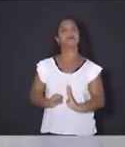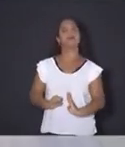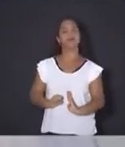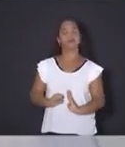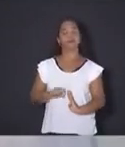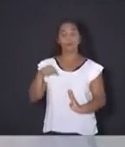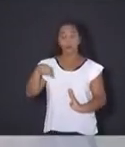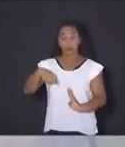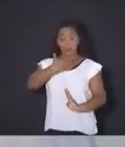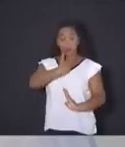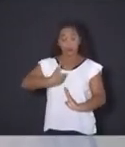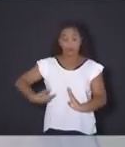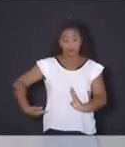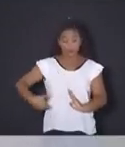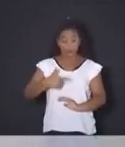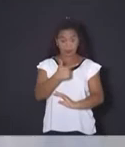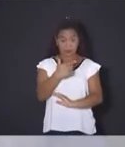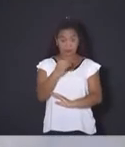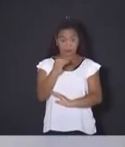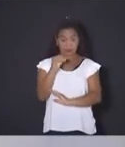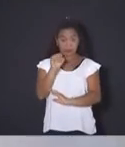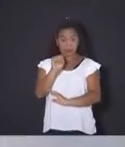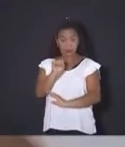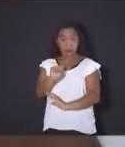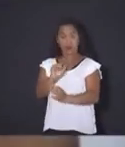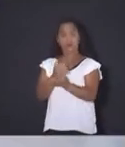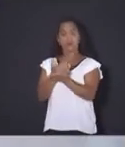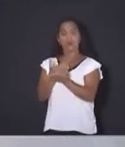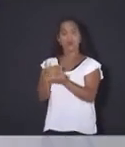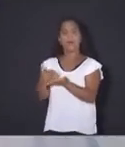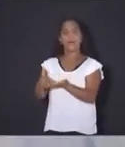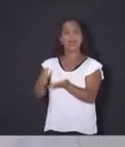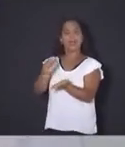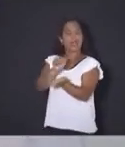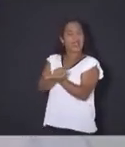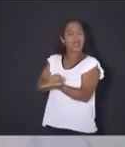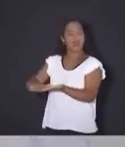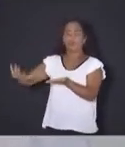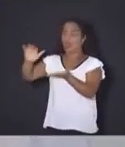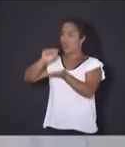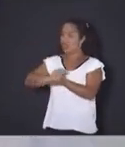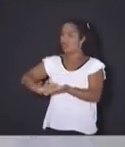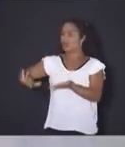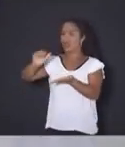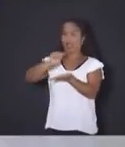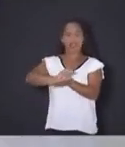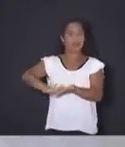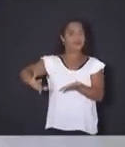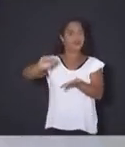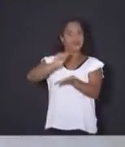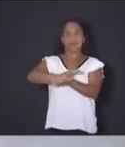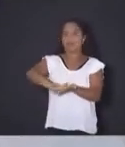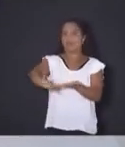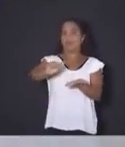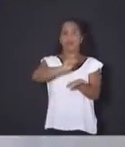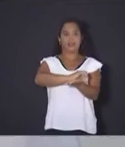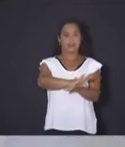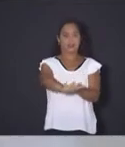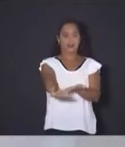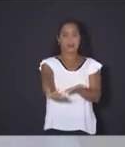começa a adotar uma política de gastar mais uma política de